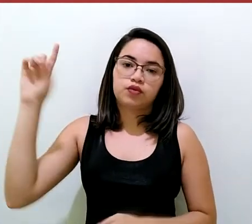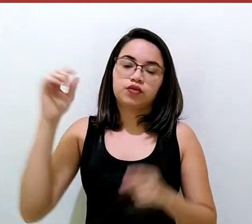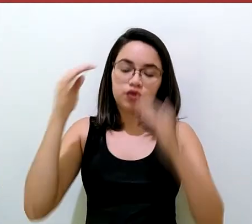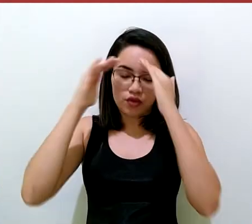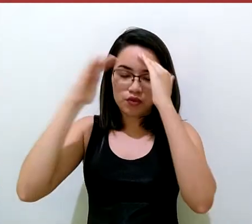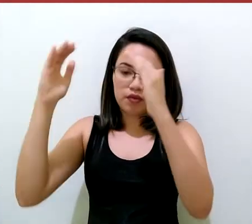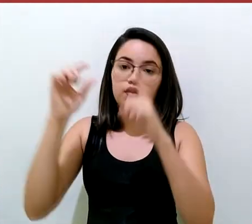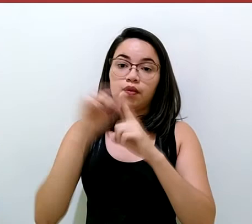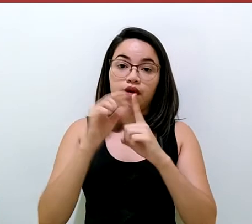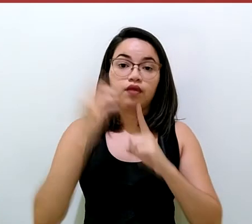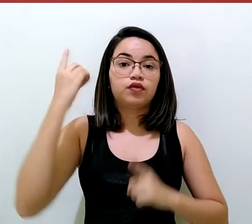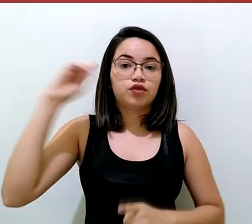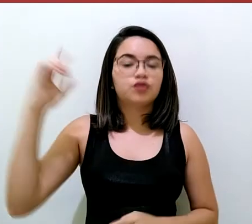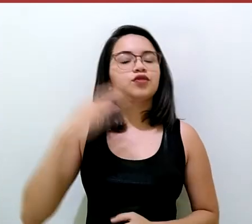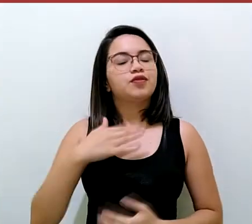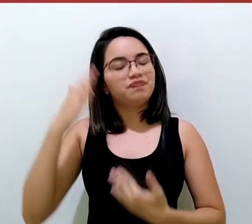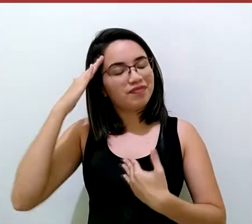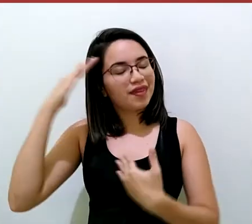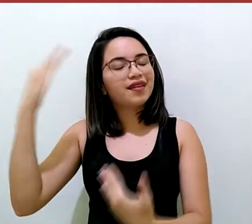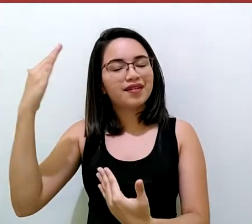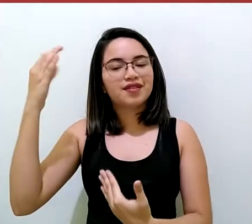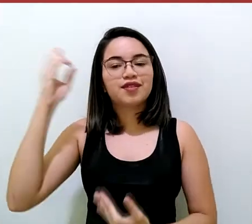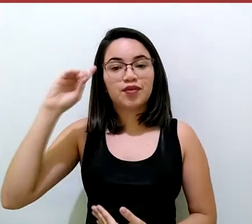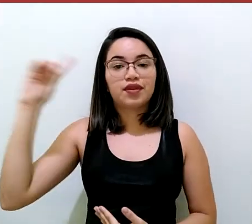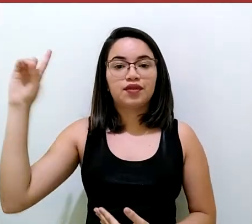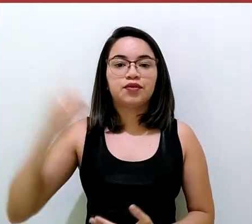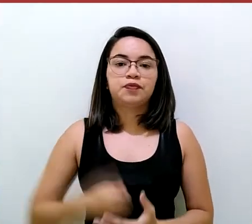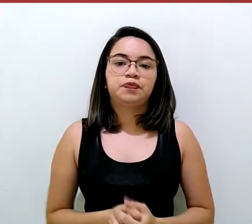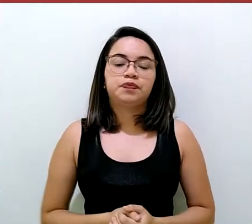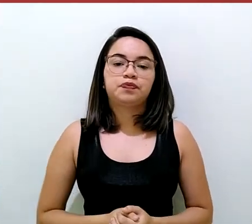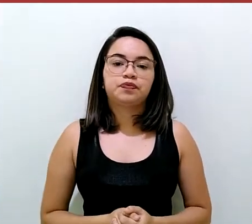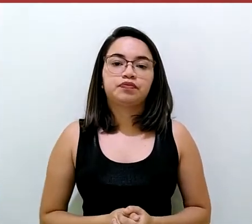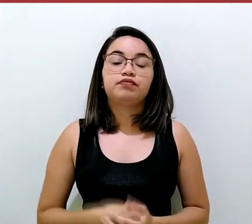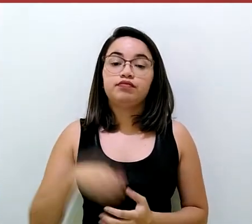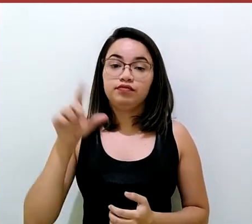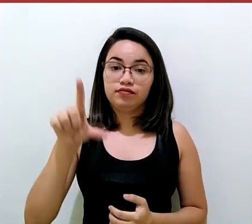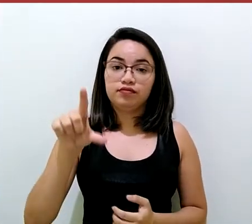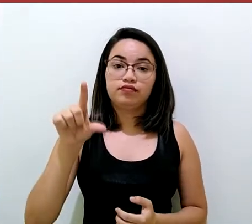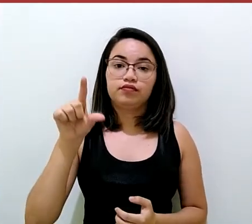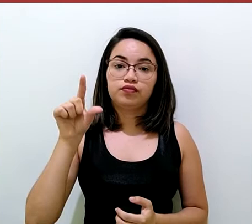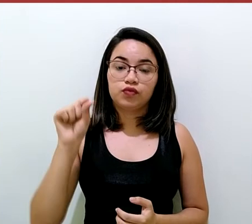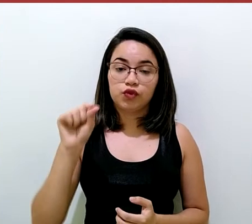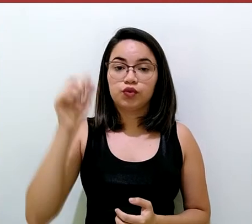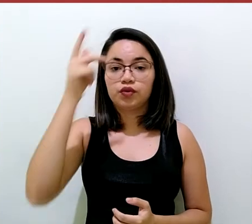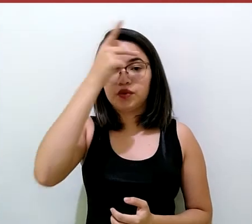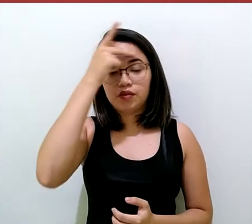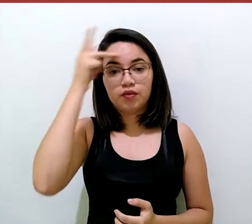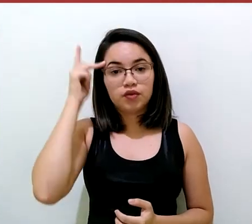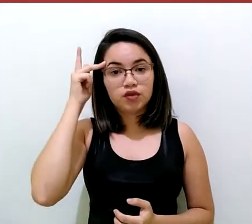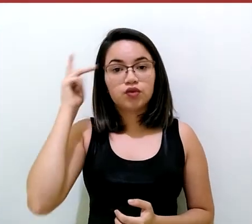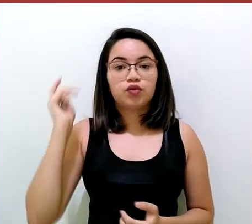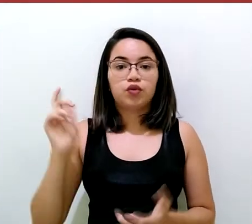que respeita a palavra de Deus, que é agradecido a Deus, que vai escolher